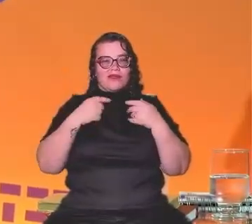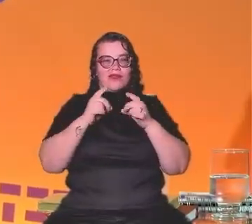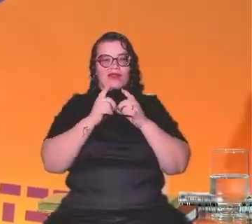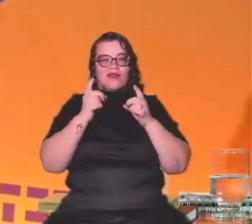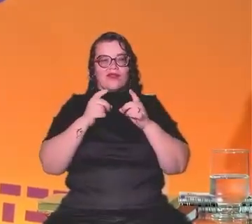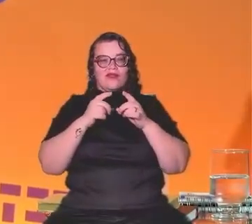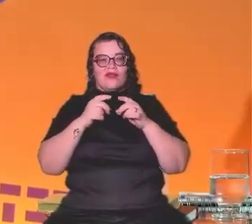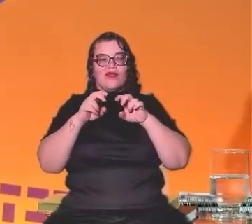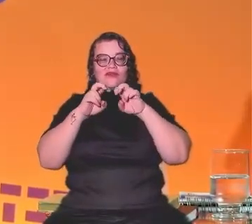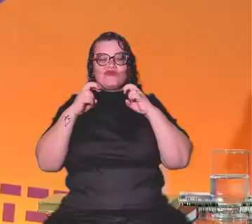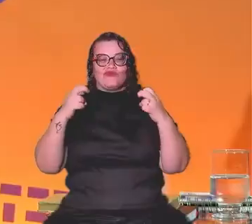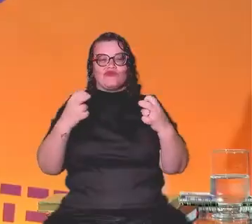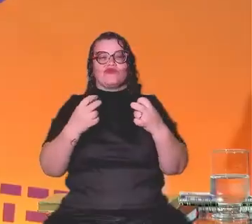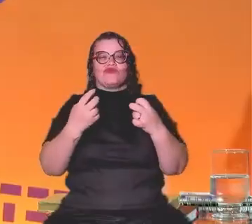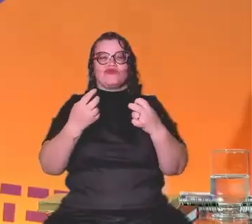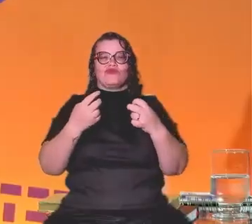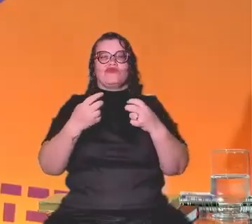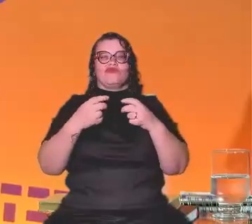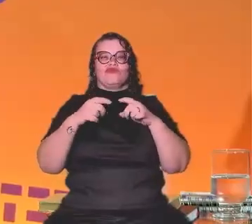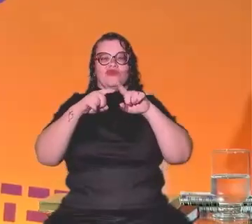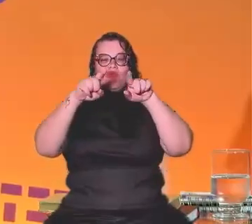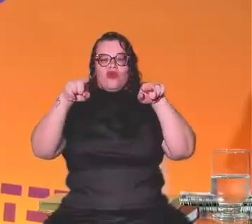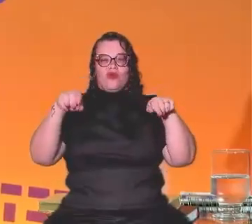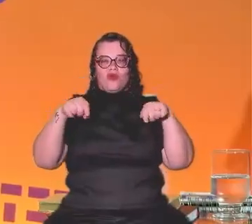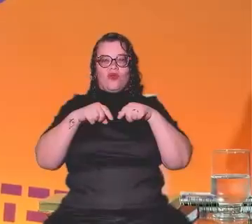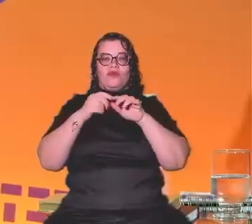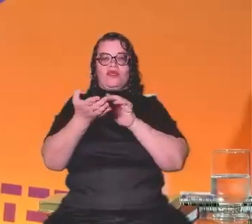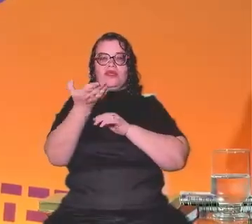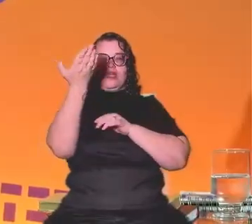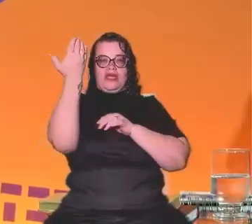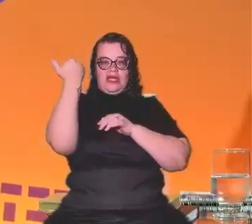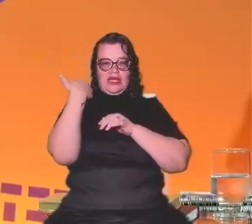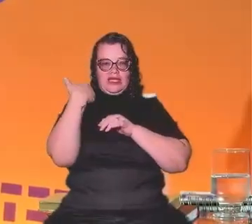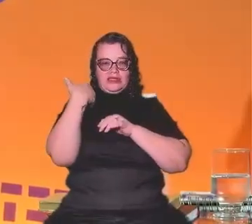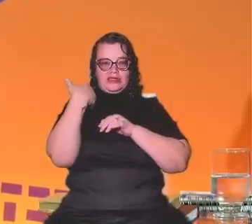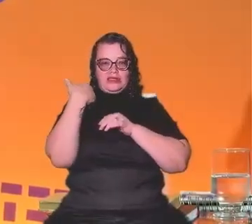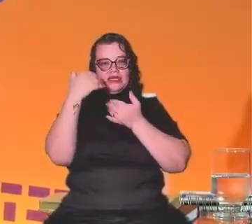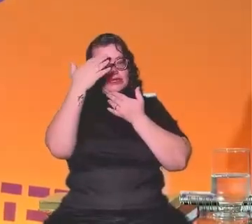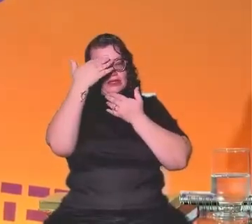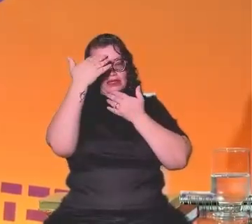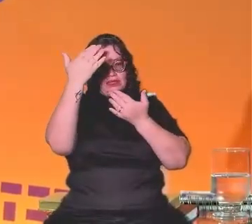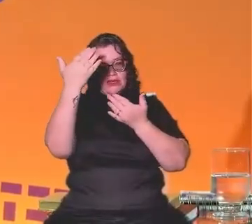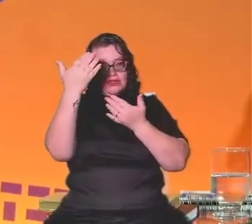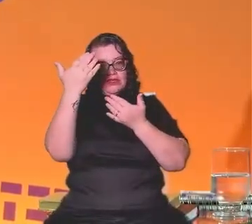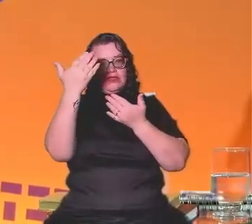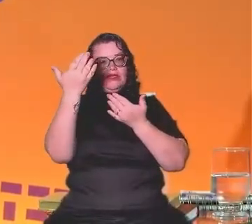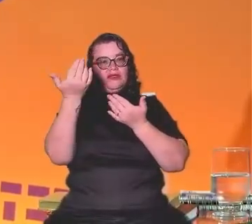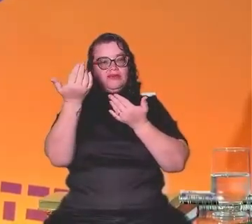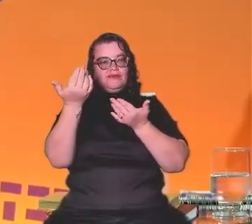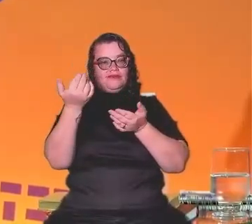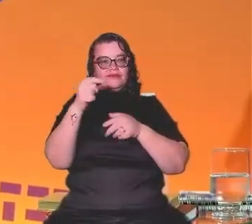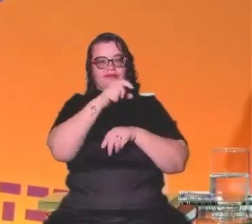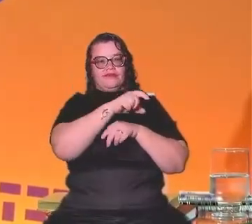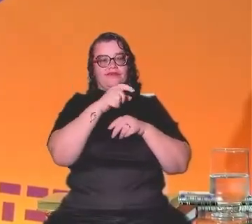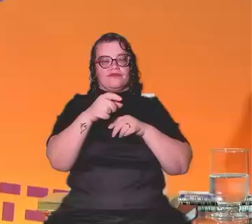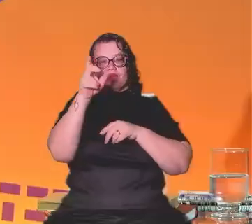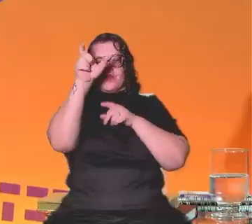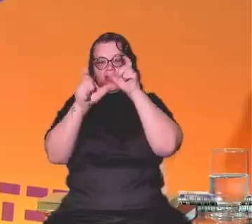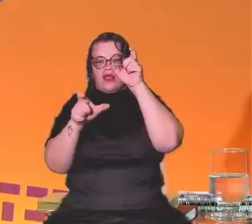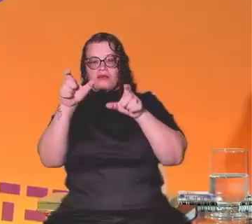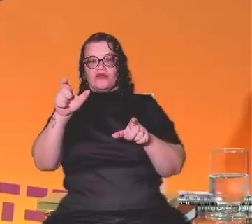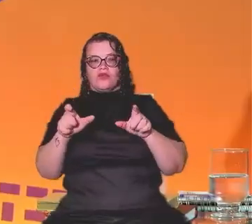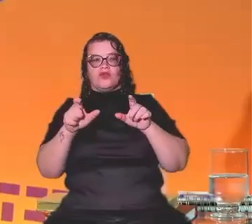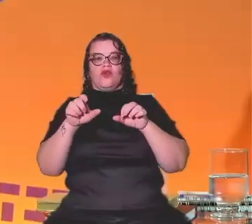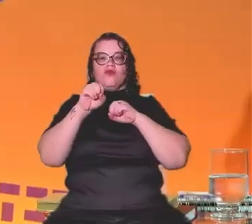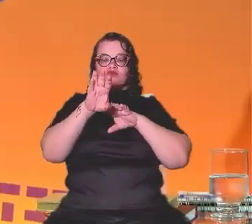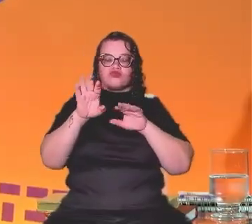com a mesa anterior, a quem agradeço demais, Joanice, Marlon, Sandra, que estiveram aqui agora há pouco, né? E foi uma aula,